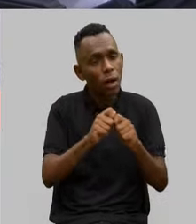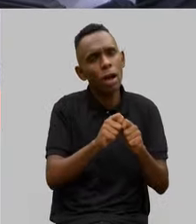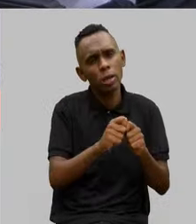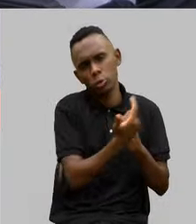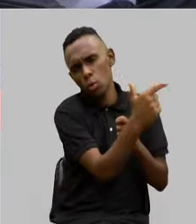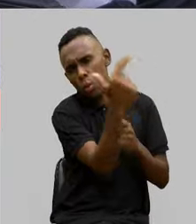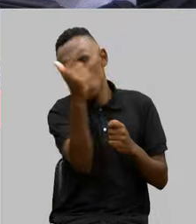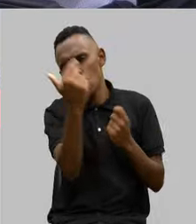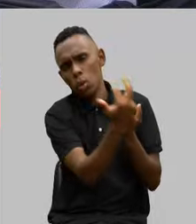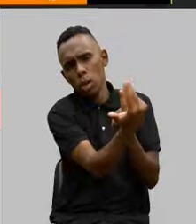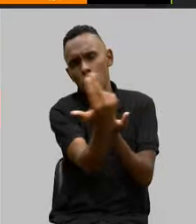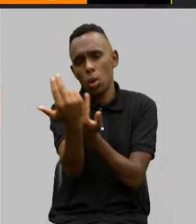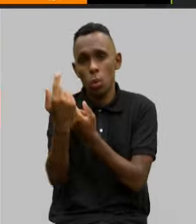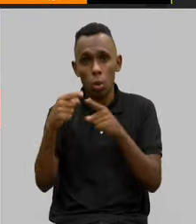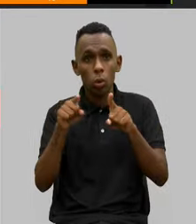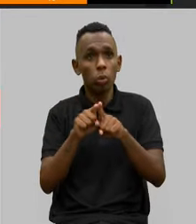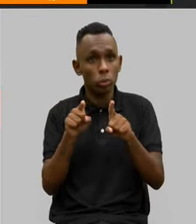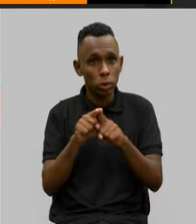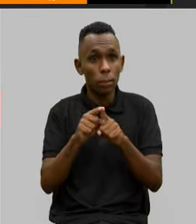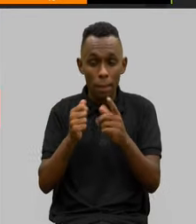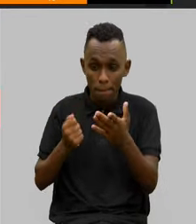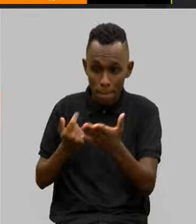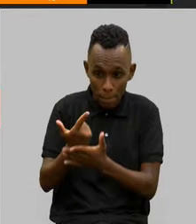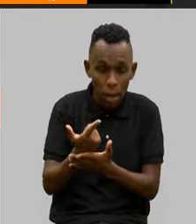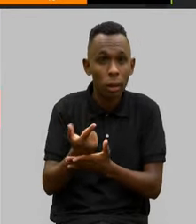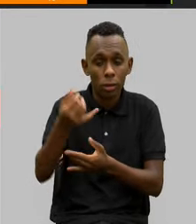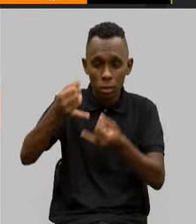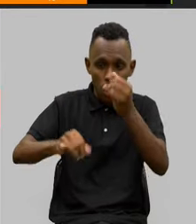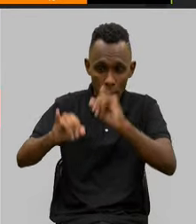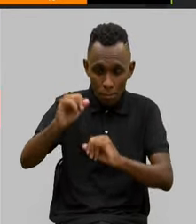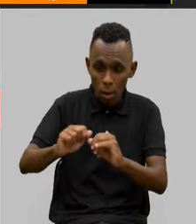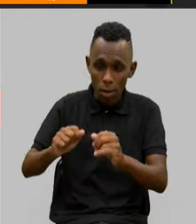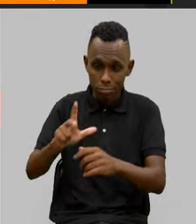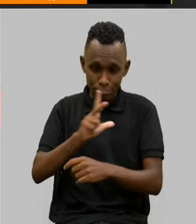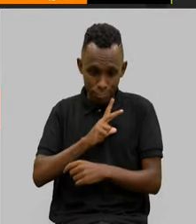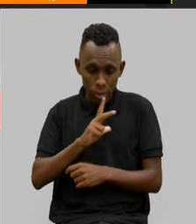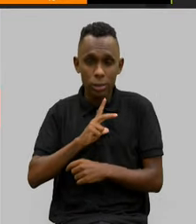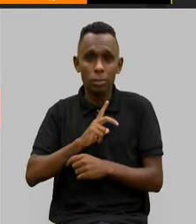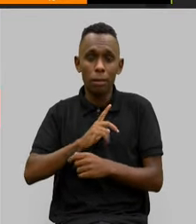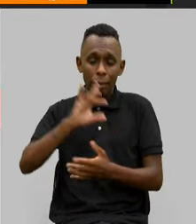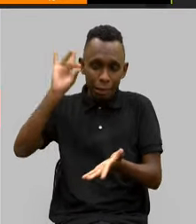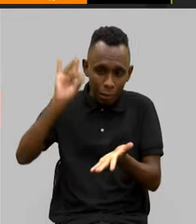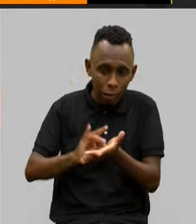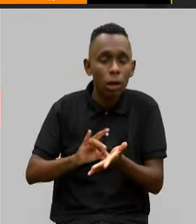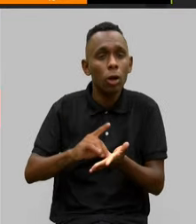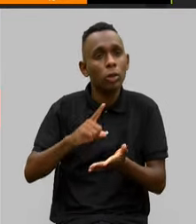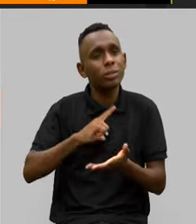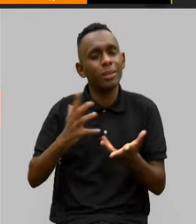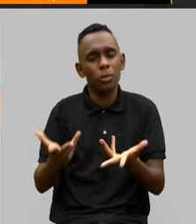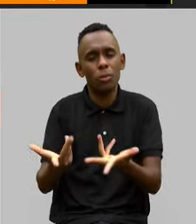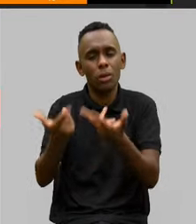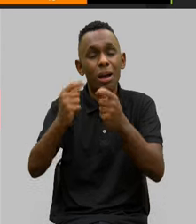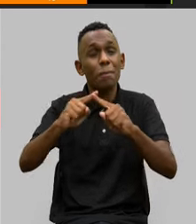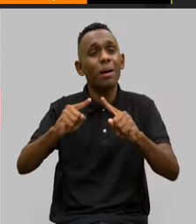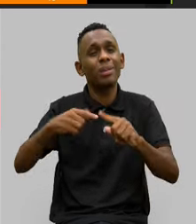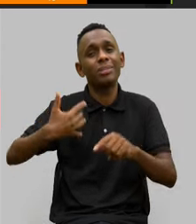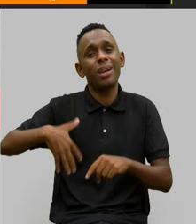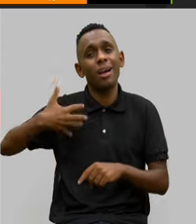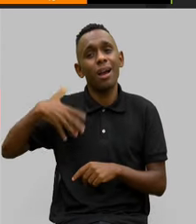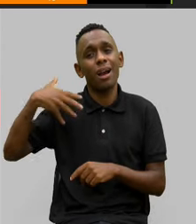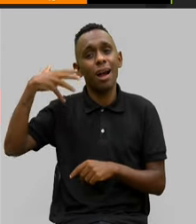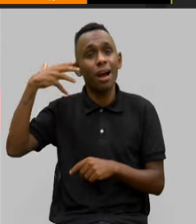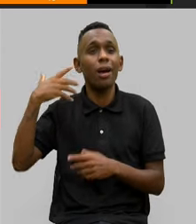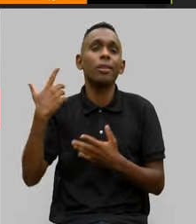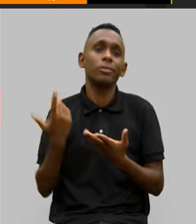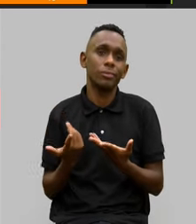conhece pagam por esses Laboratórios privados para garantir essa qualidade mas só que é caro aí de novo que o